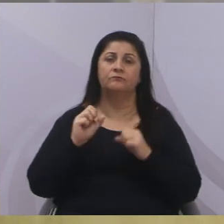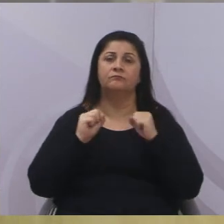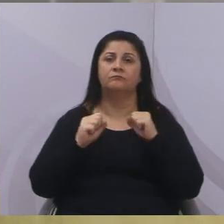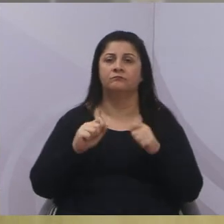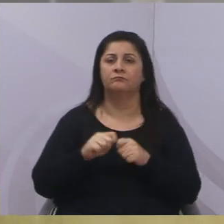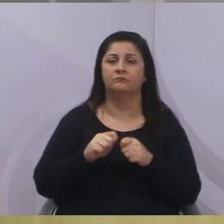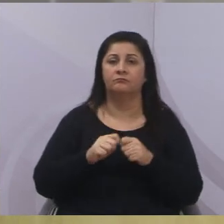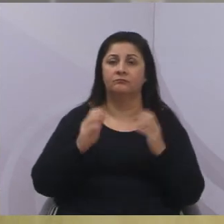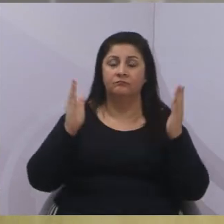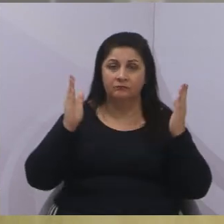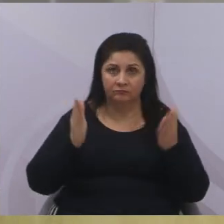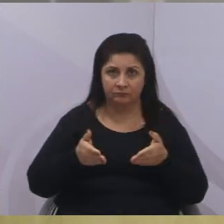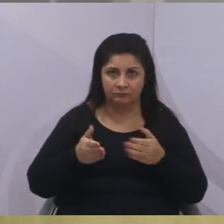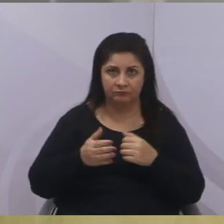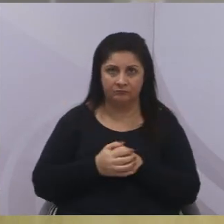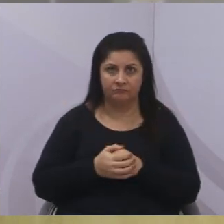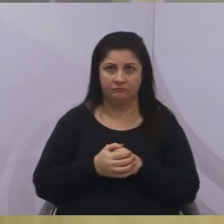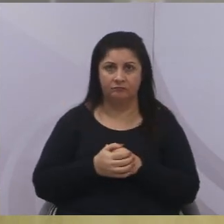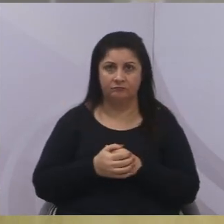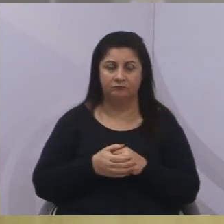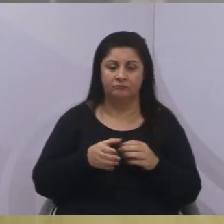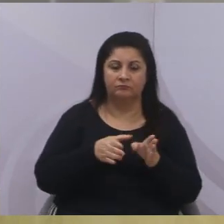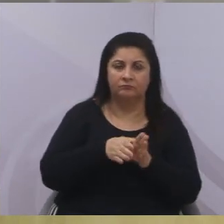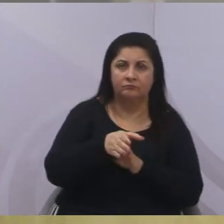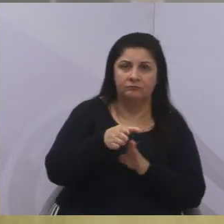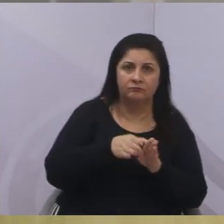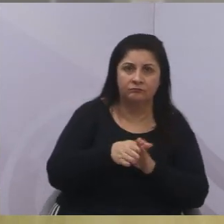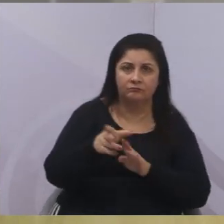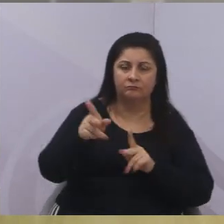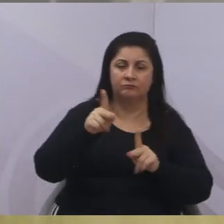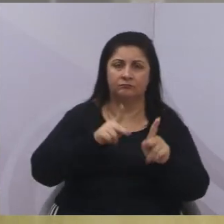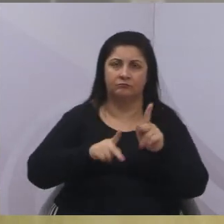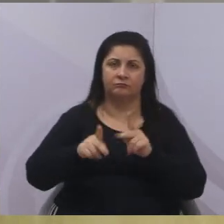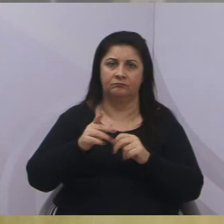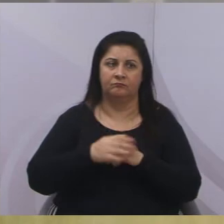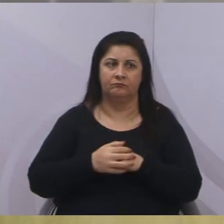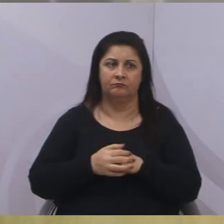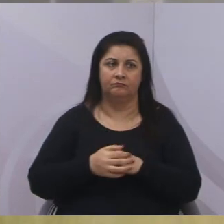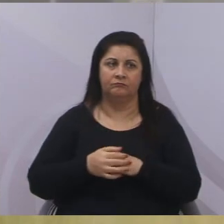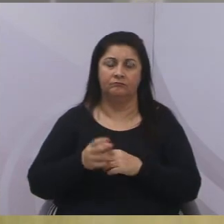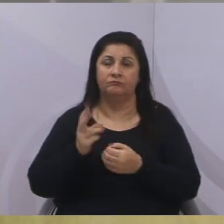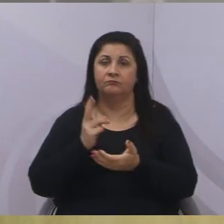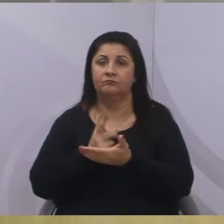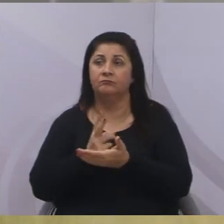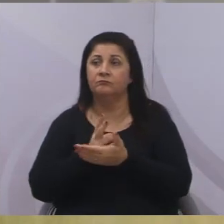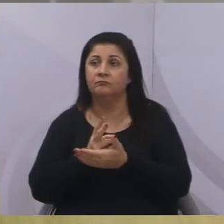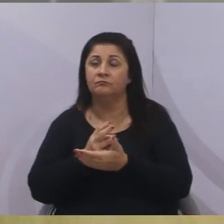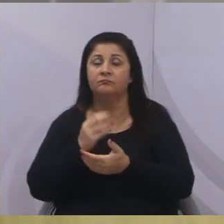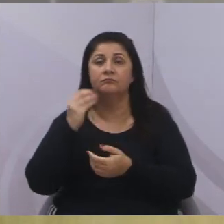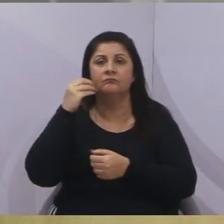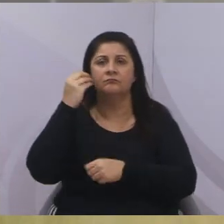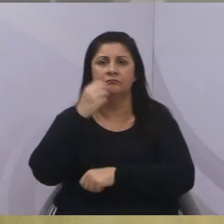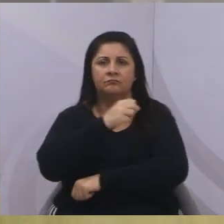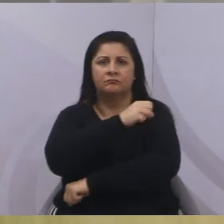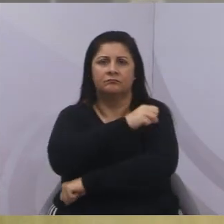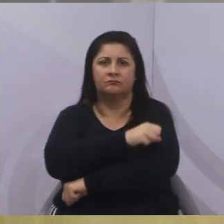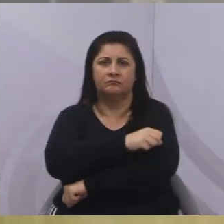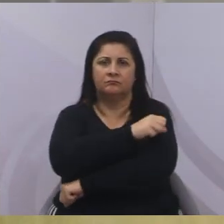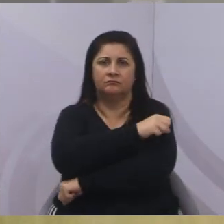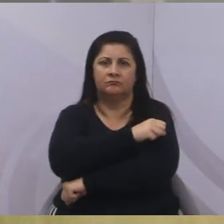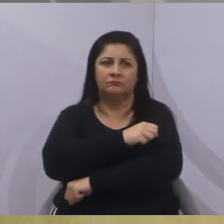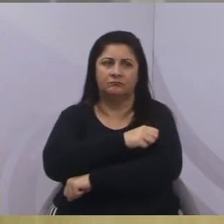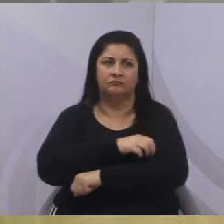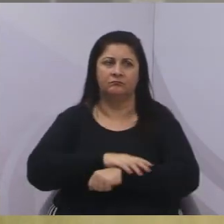de imediato é orientar a população a sempre procurar a enfermeira da unidade, porque nós